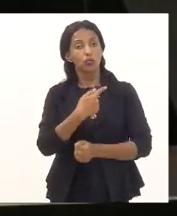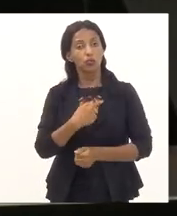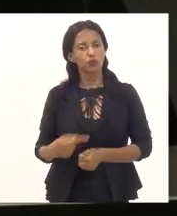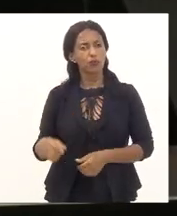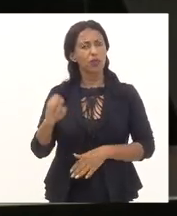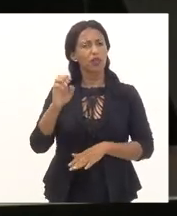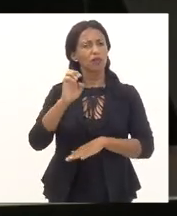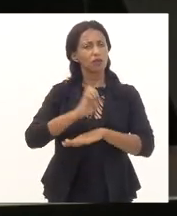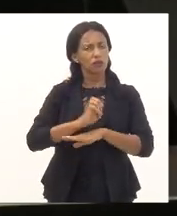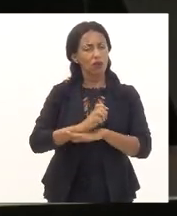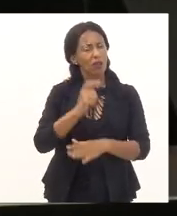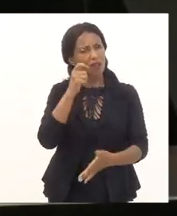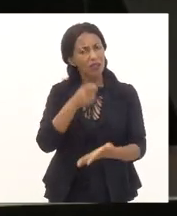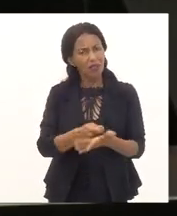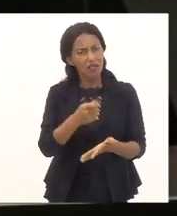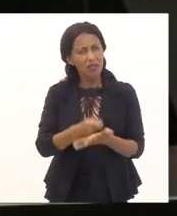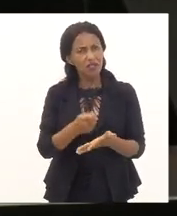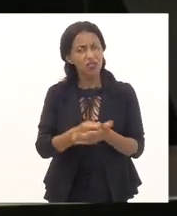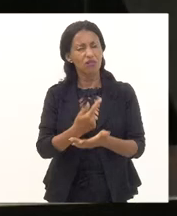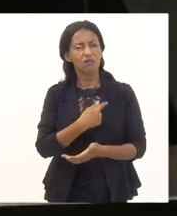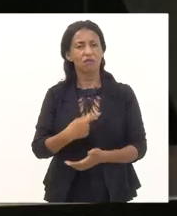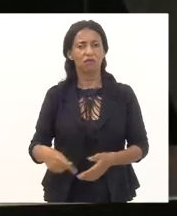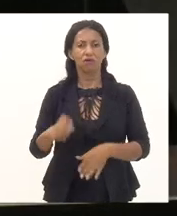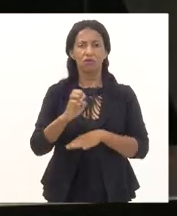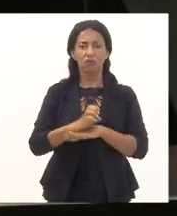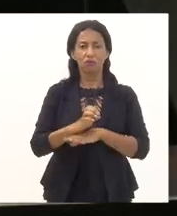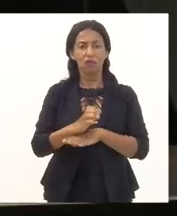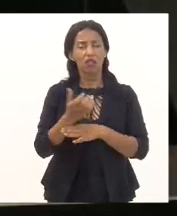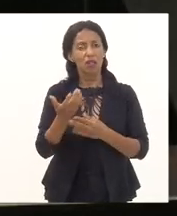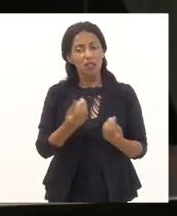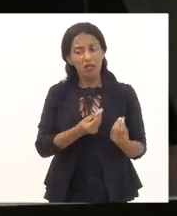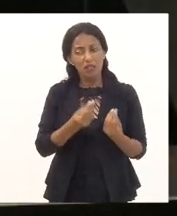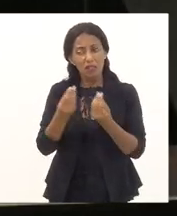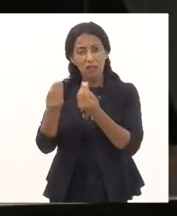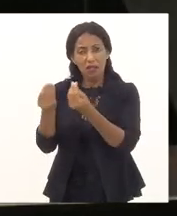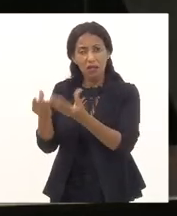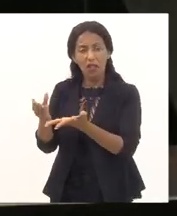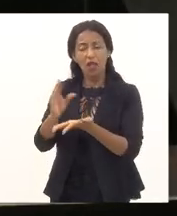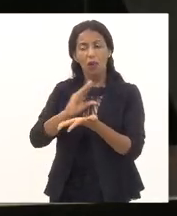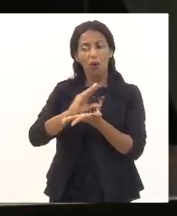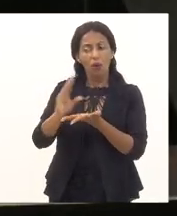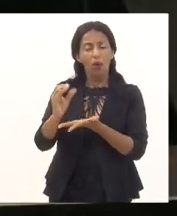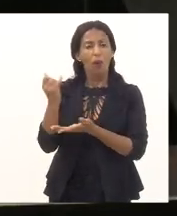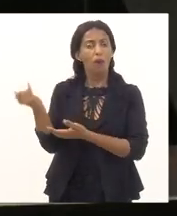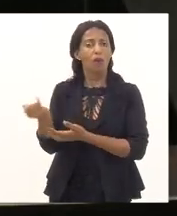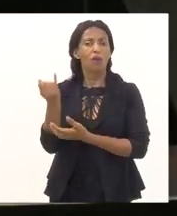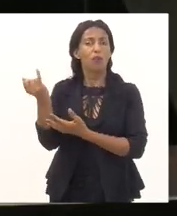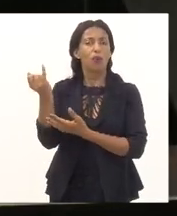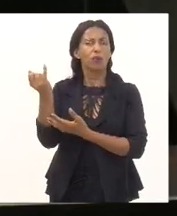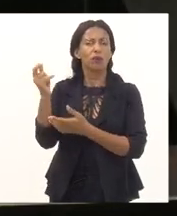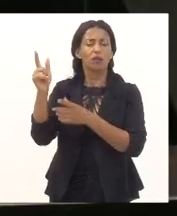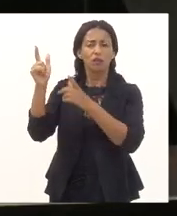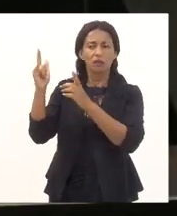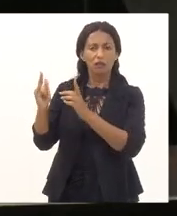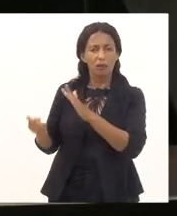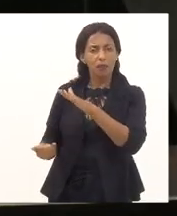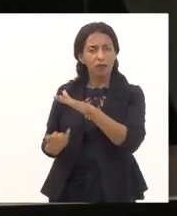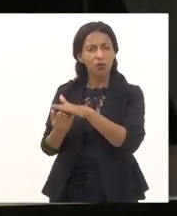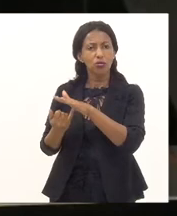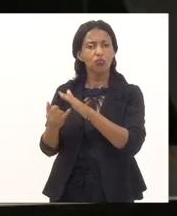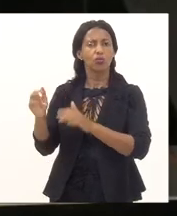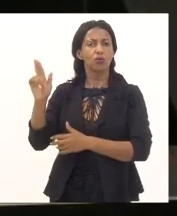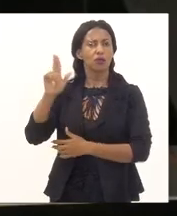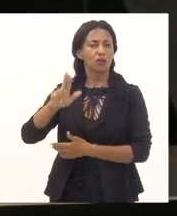né, exigir do governo do estado que se dê uma importância para o UESO como se dá